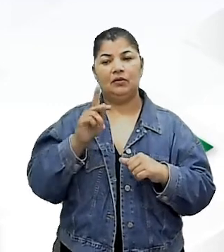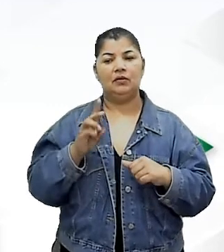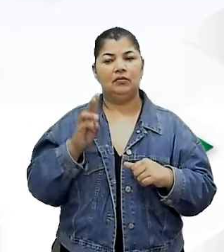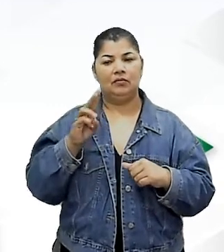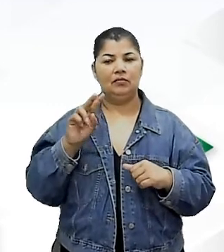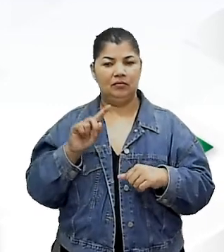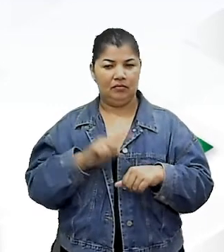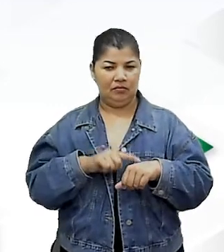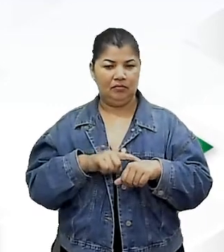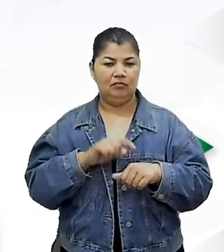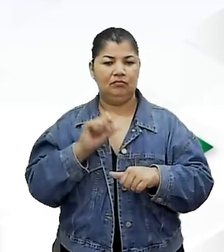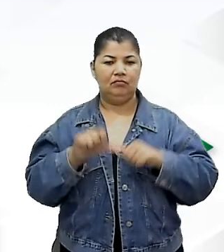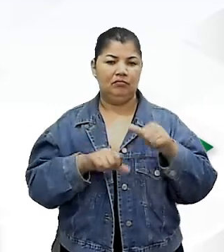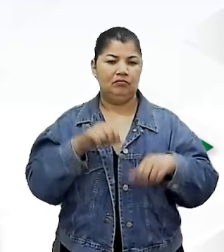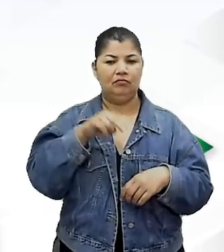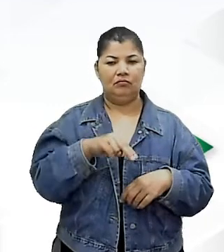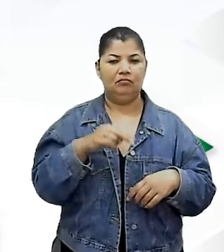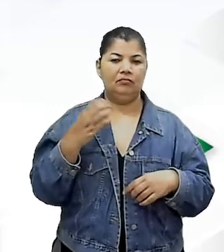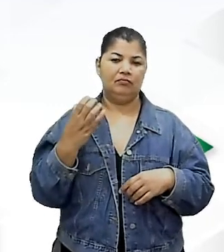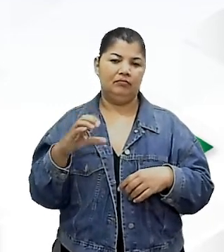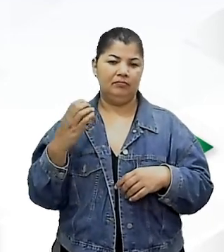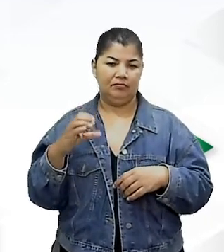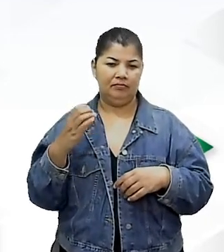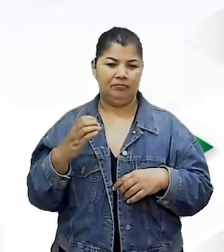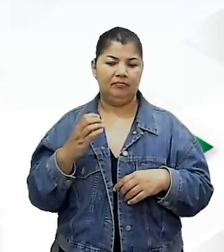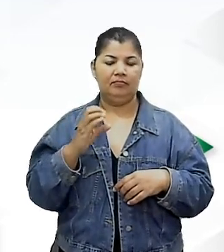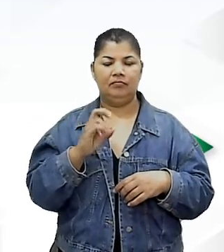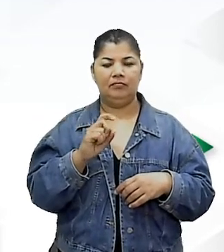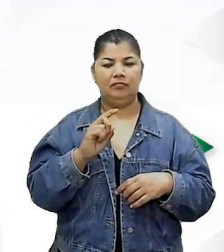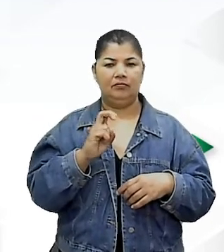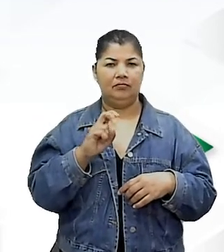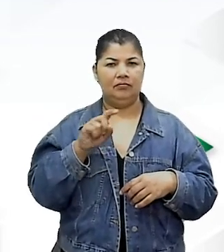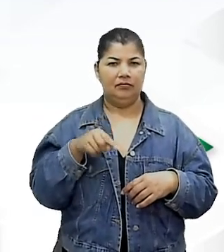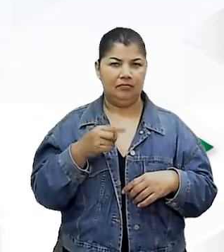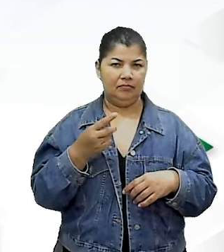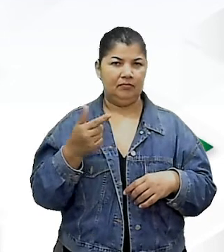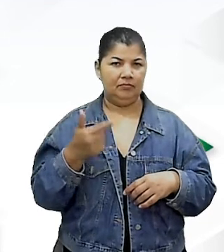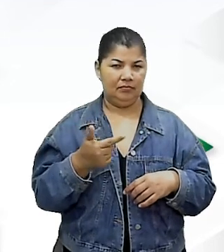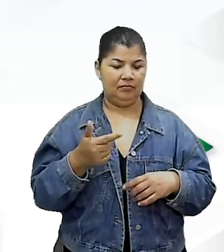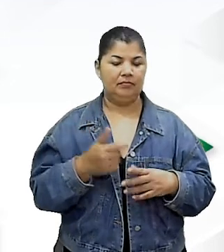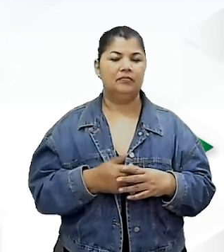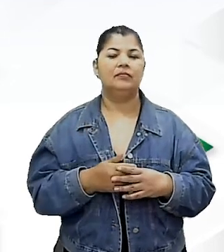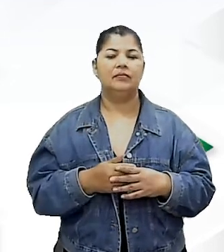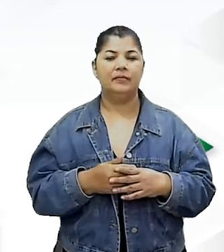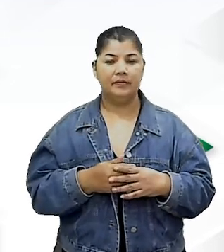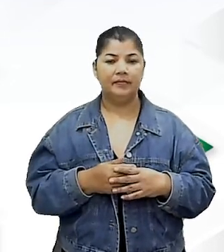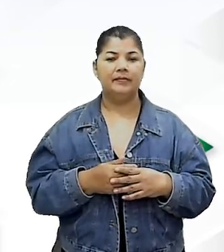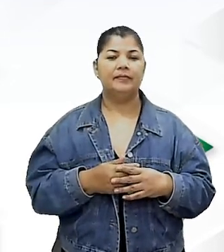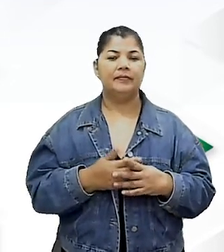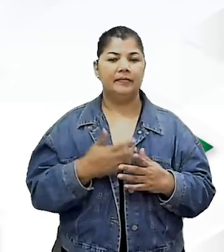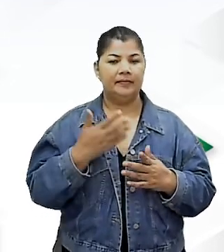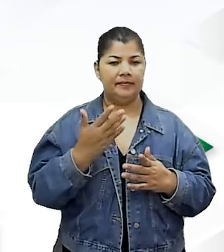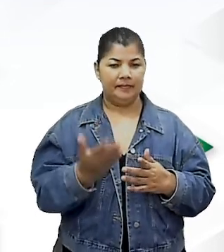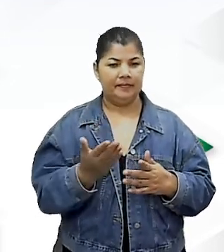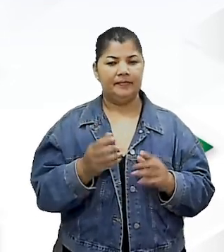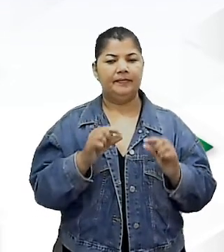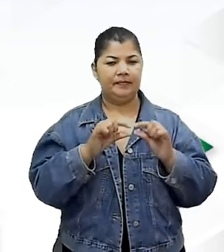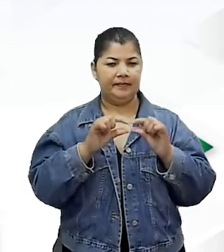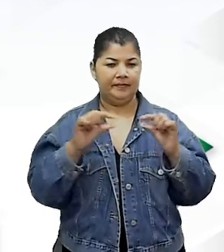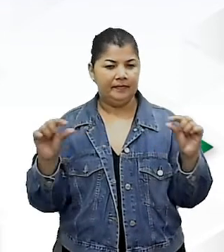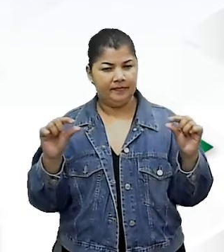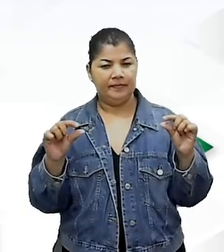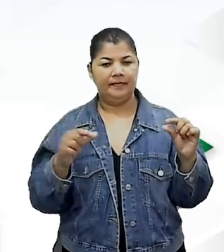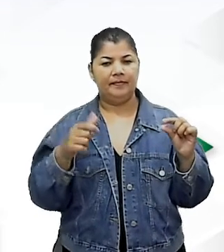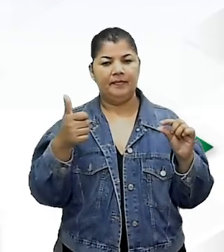quilowatts-hora, em notação científica, né? No caso aí, 5,2 milhões, tá? Vamos lá? 5,2 milhões a gente vai